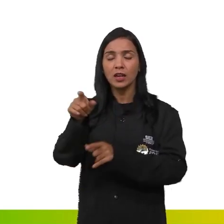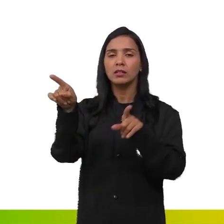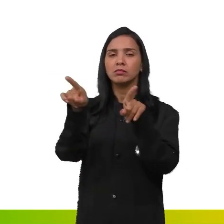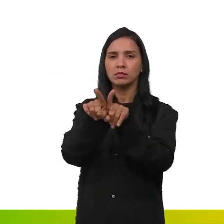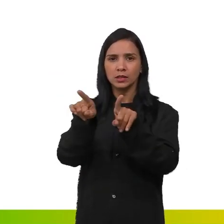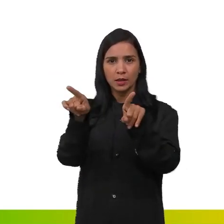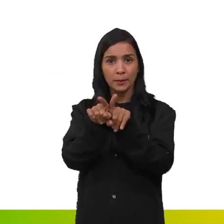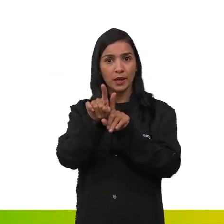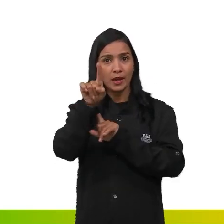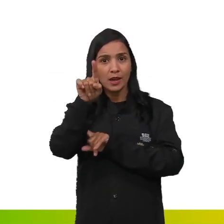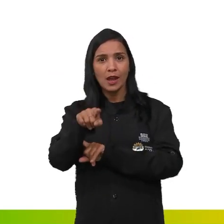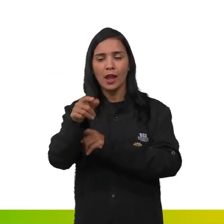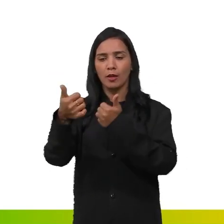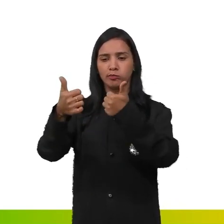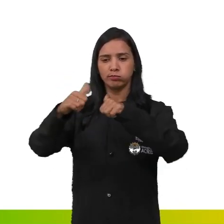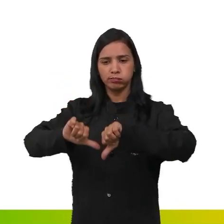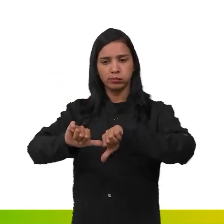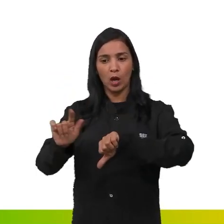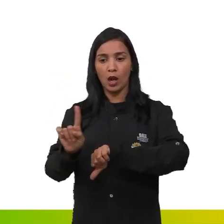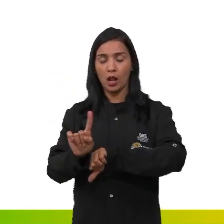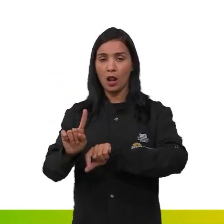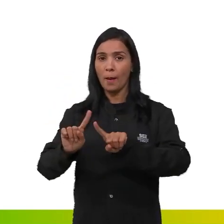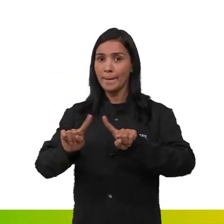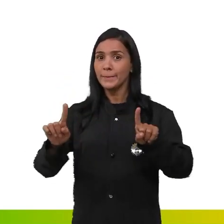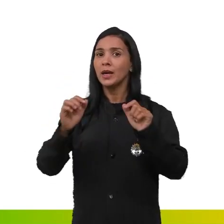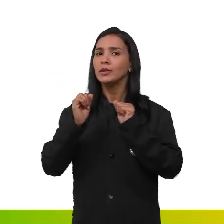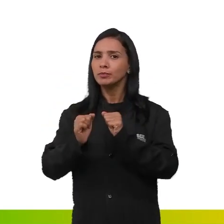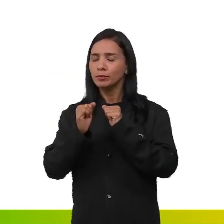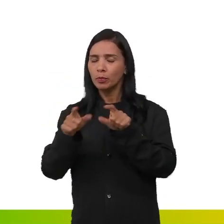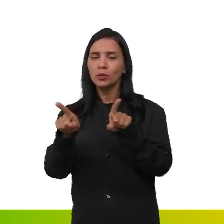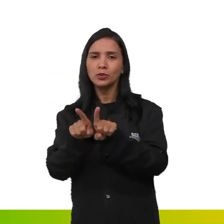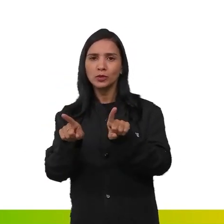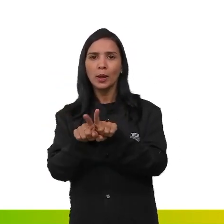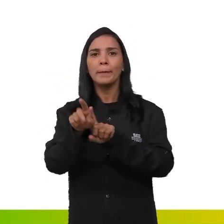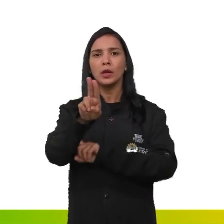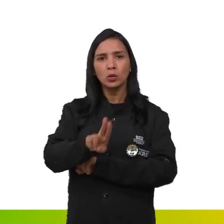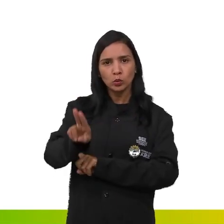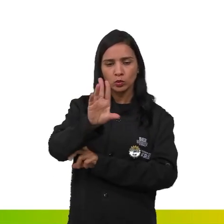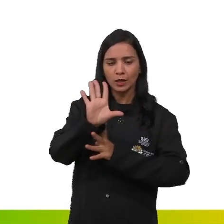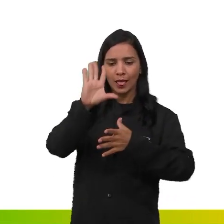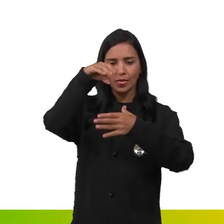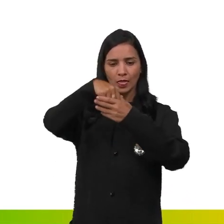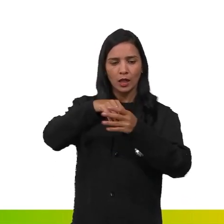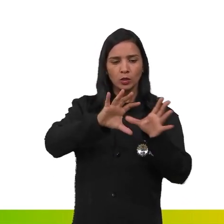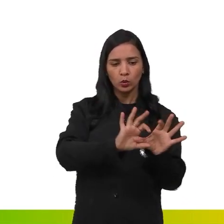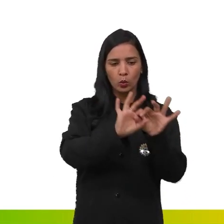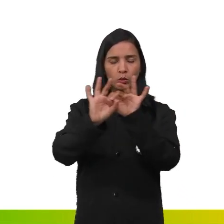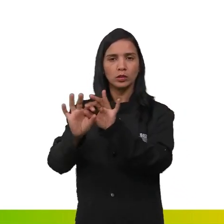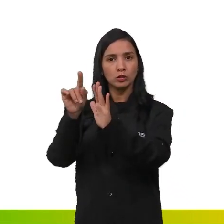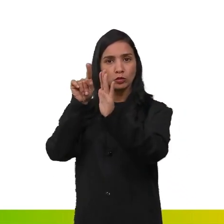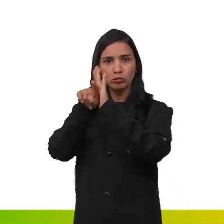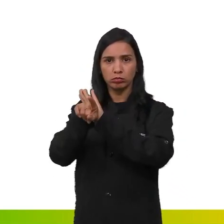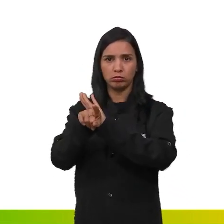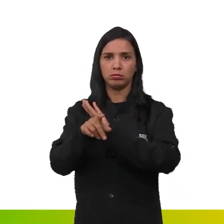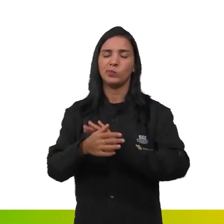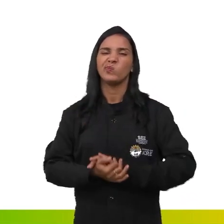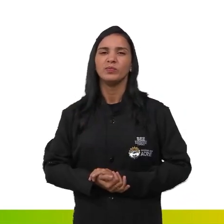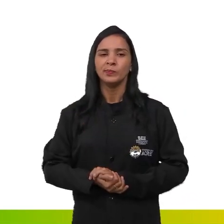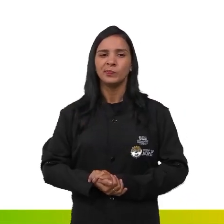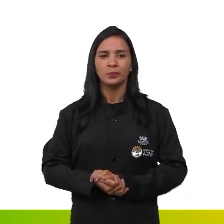que nós vamos já ver, também podemos utilizar na forma interrogativa para fazer perguntas.